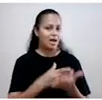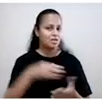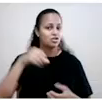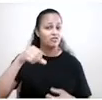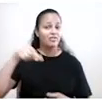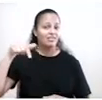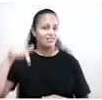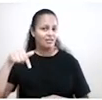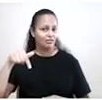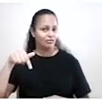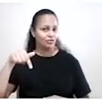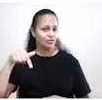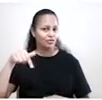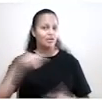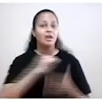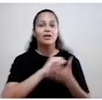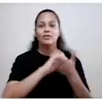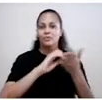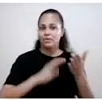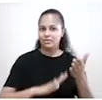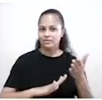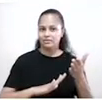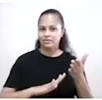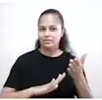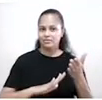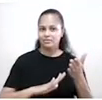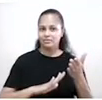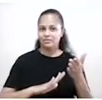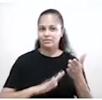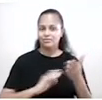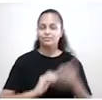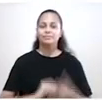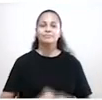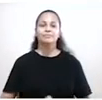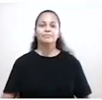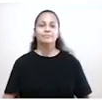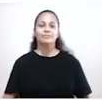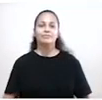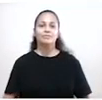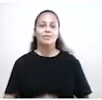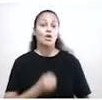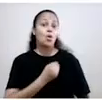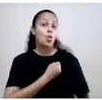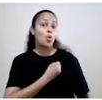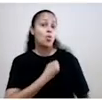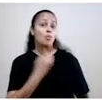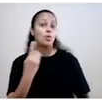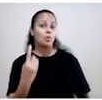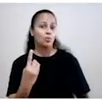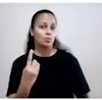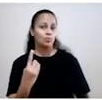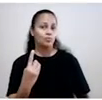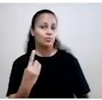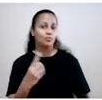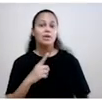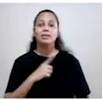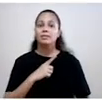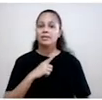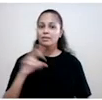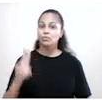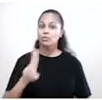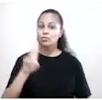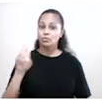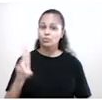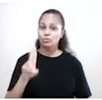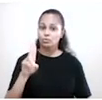página 97, exercício language usage 1, número 1, nós temos o emprego,